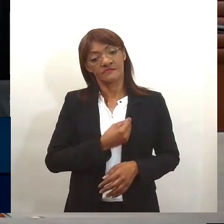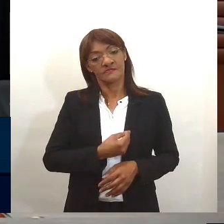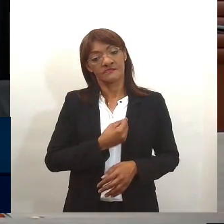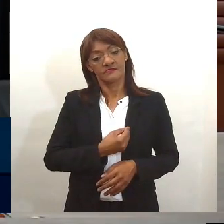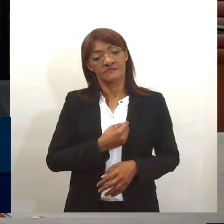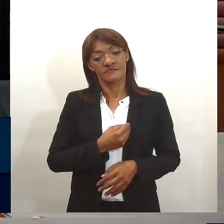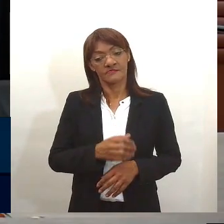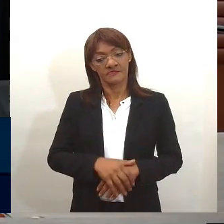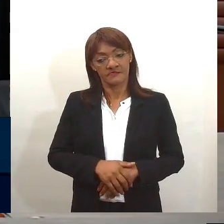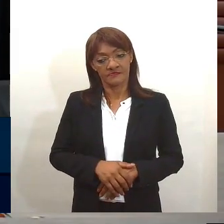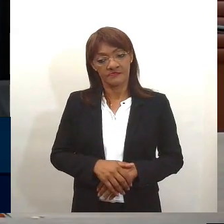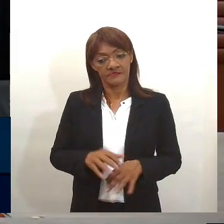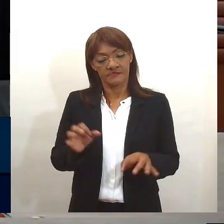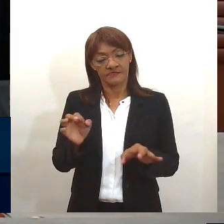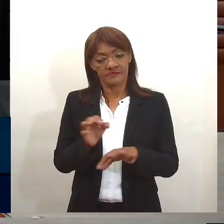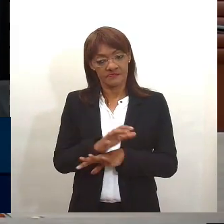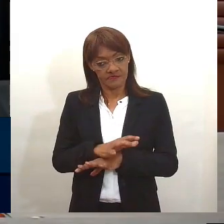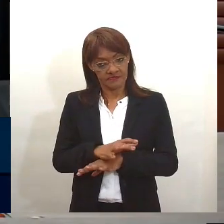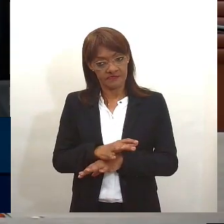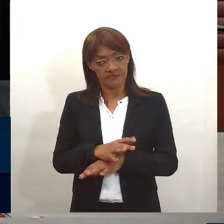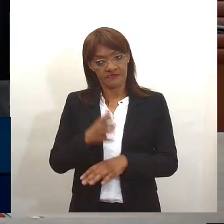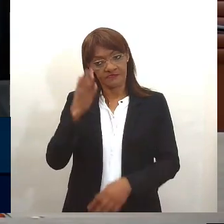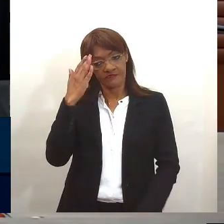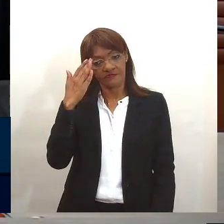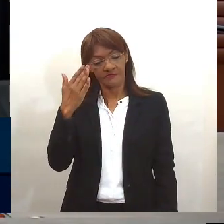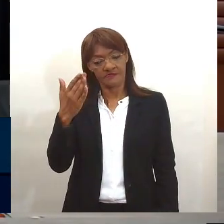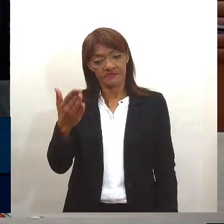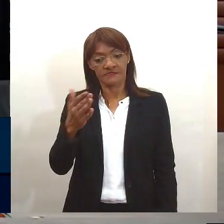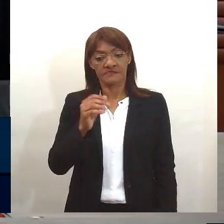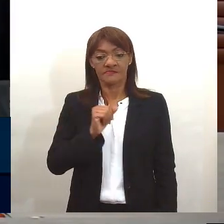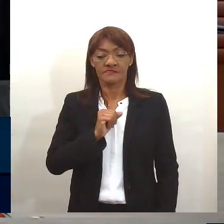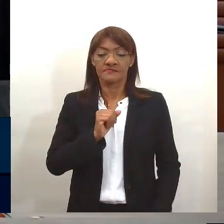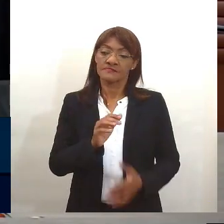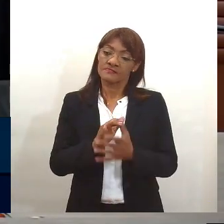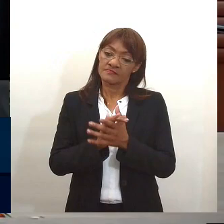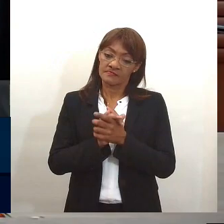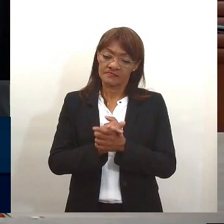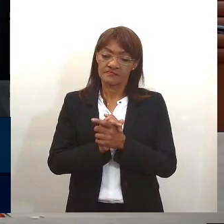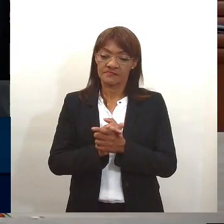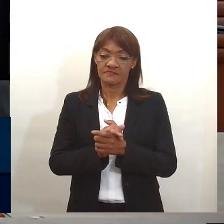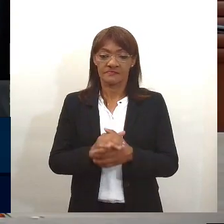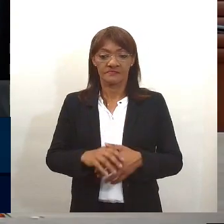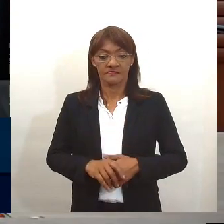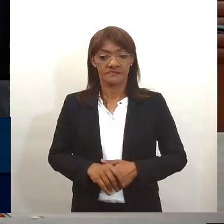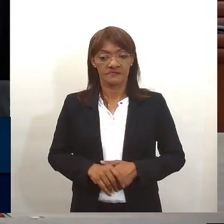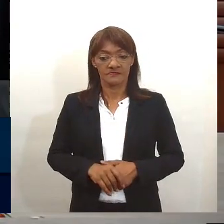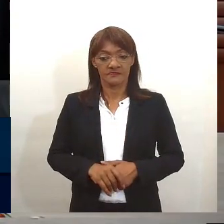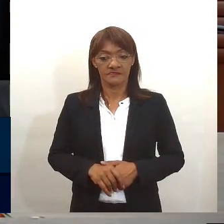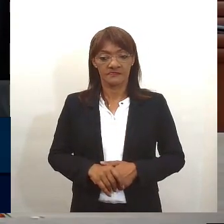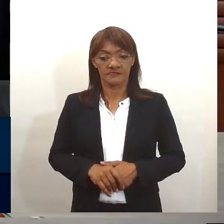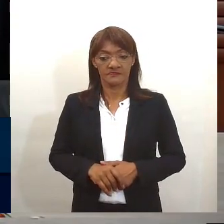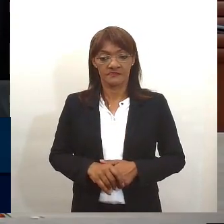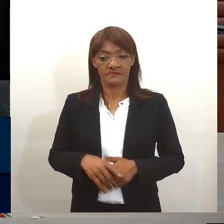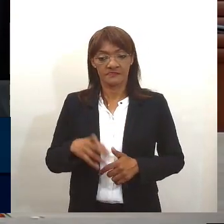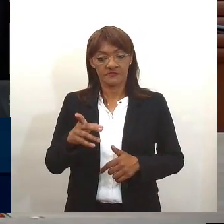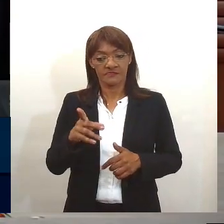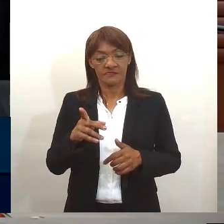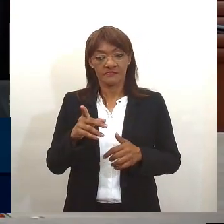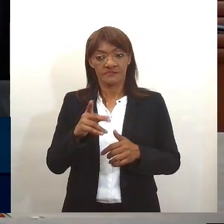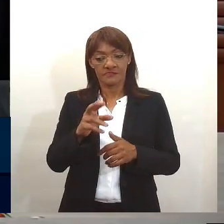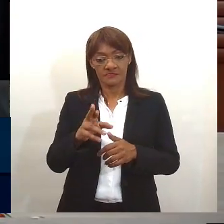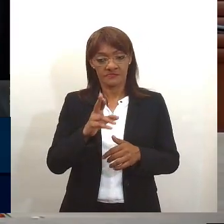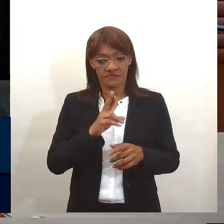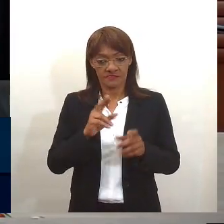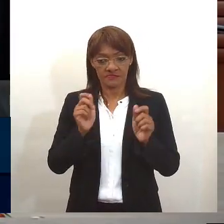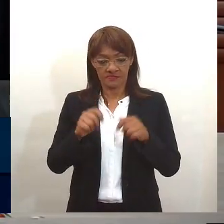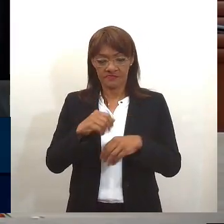muito obrigada, parabéns. E se tiver alguma questão a partir de coisa, eu volto, já